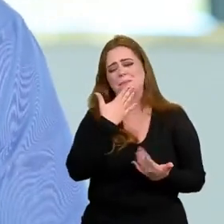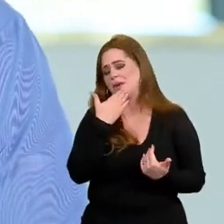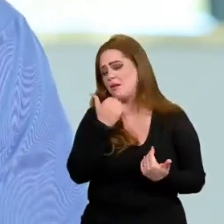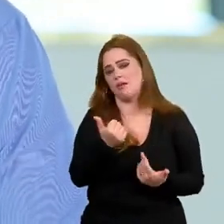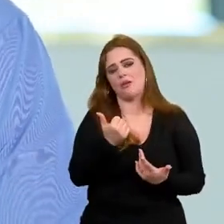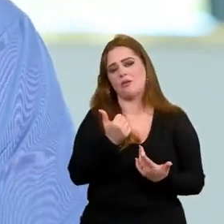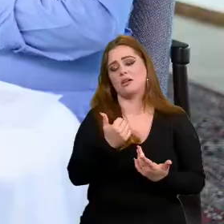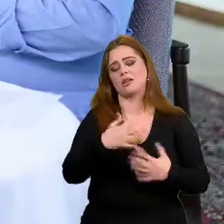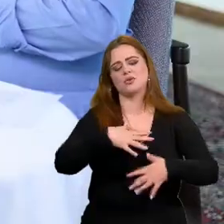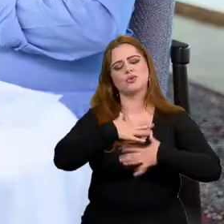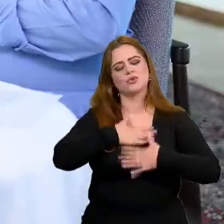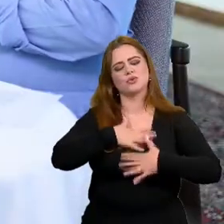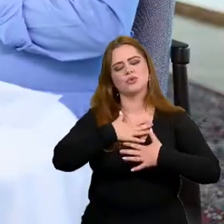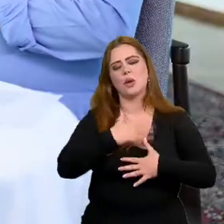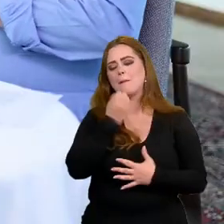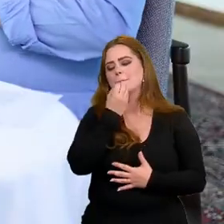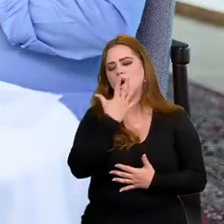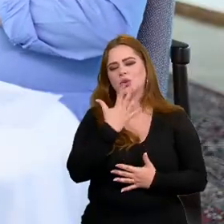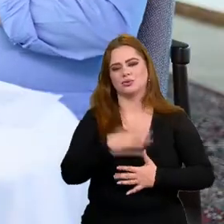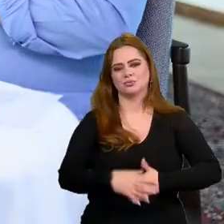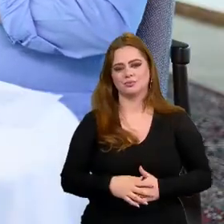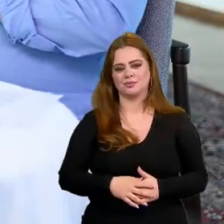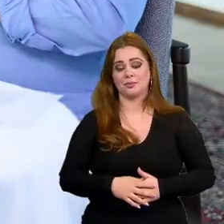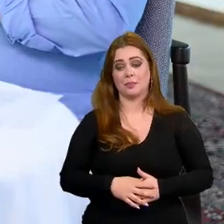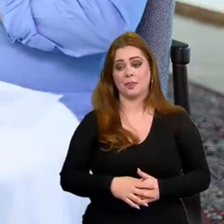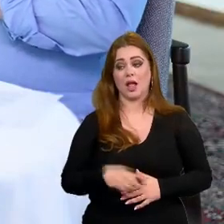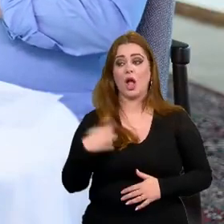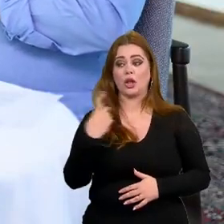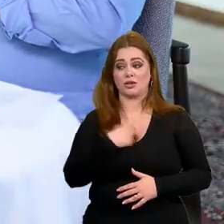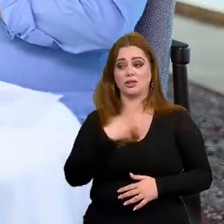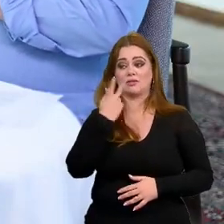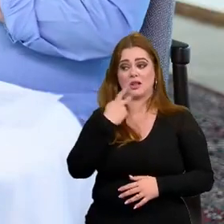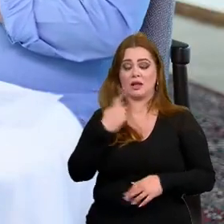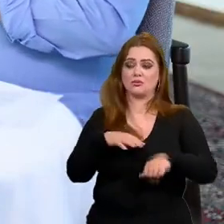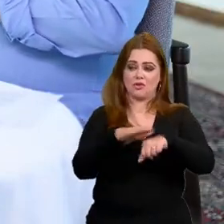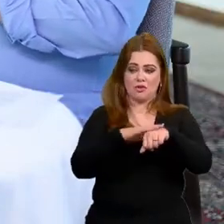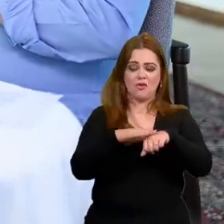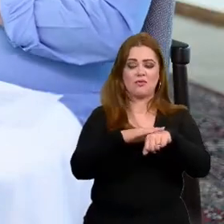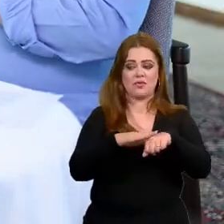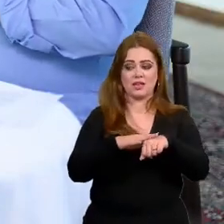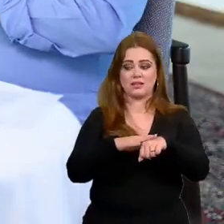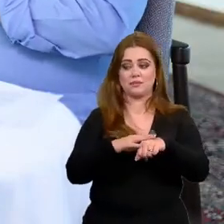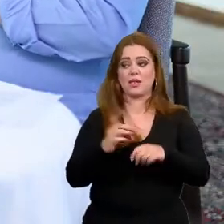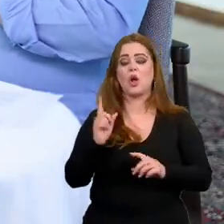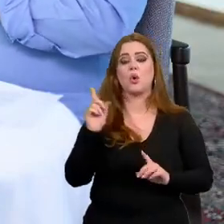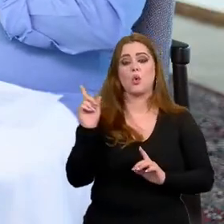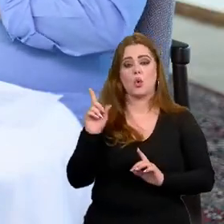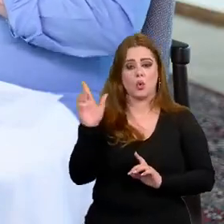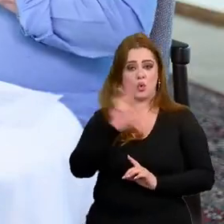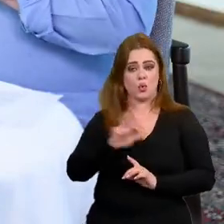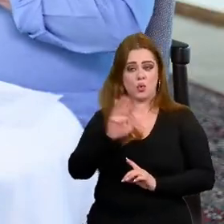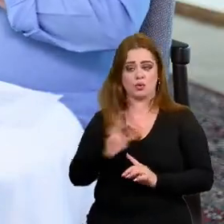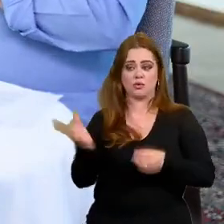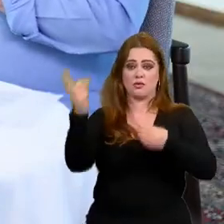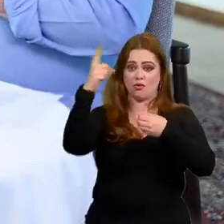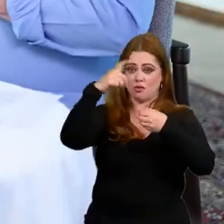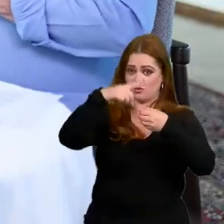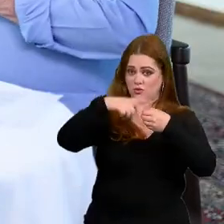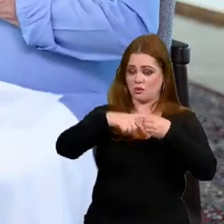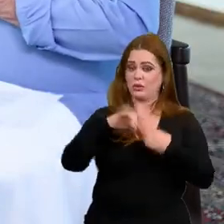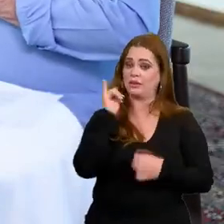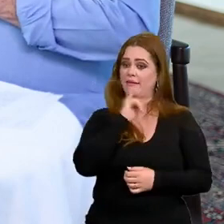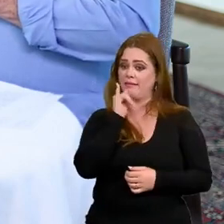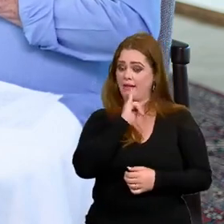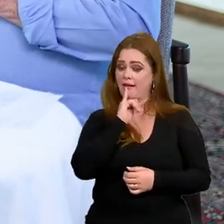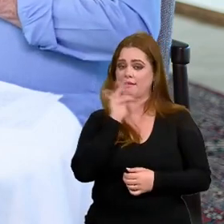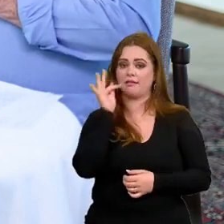isso. Olha, ele está falando isso e ele acabou de voltar de uma viagem à Itália e à França, que são dois países que vamos, né, admitir que